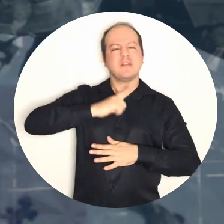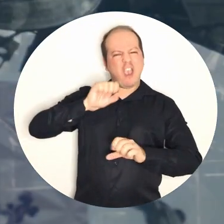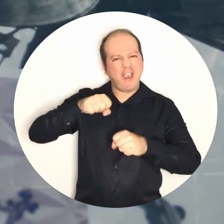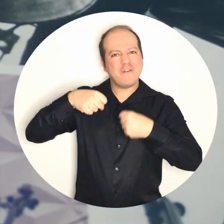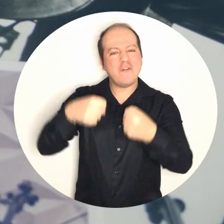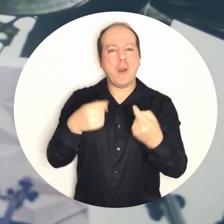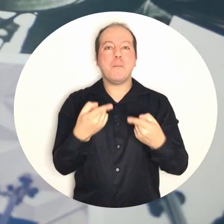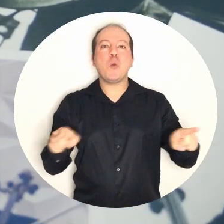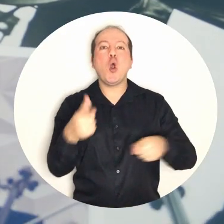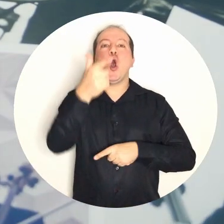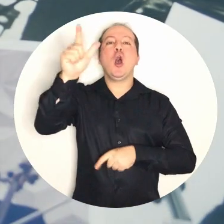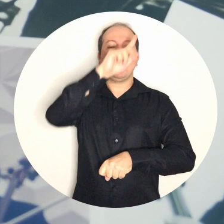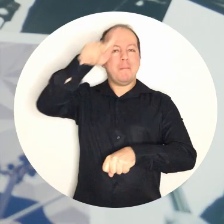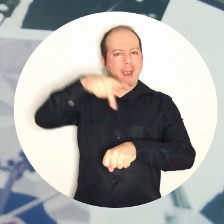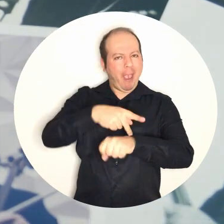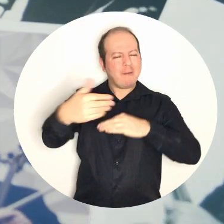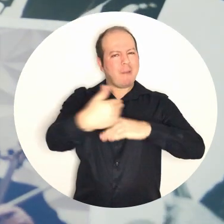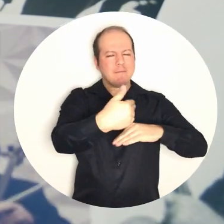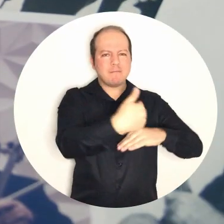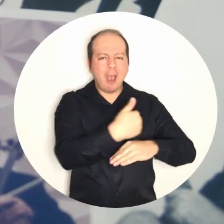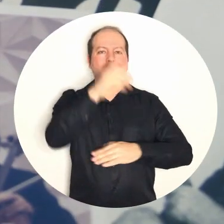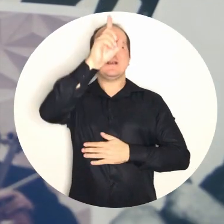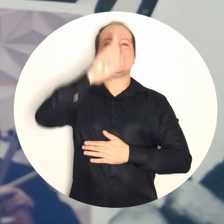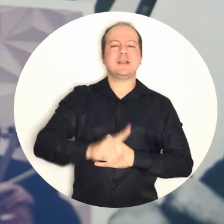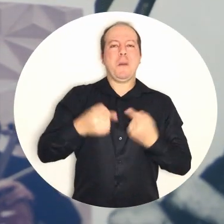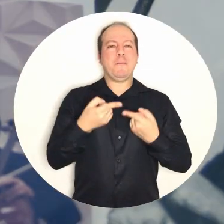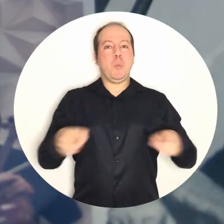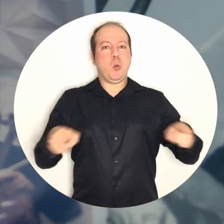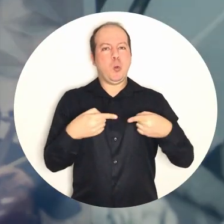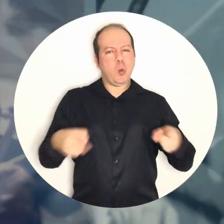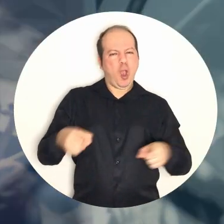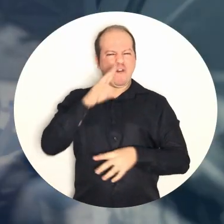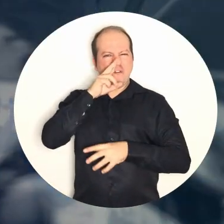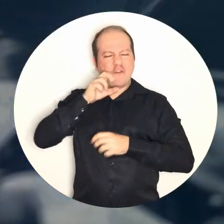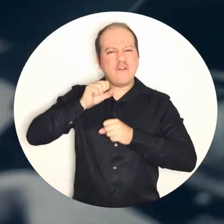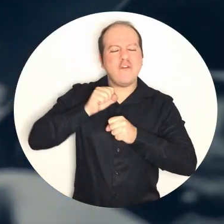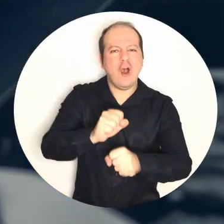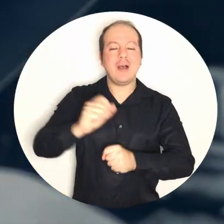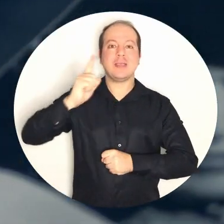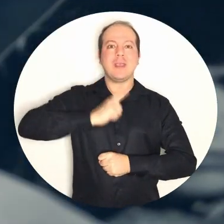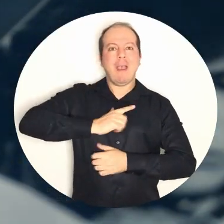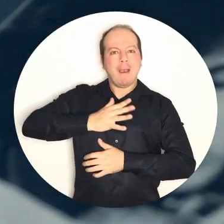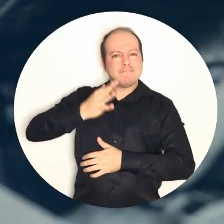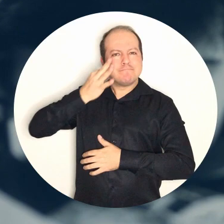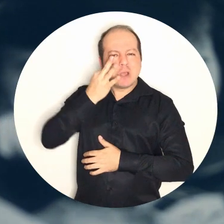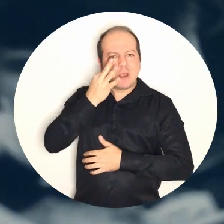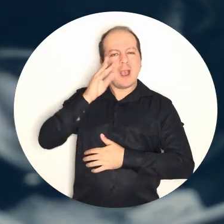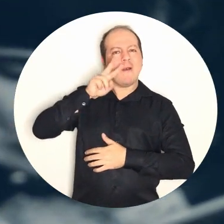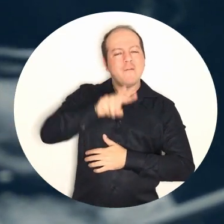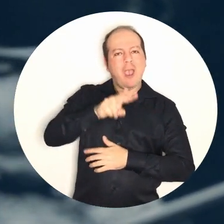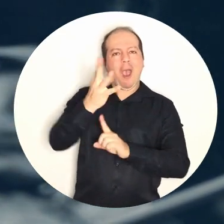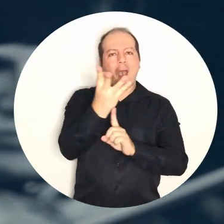o reforço de músicos estrangeiros aliado a uma direção musical forte, que prestigiava também